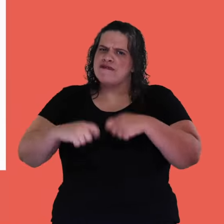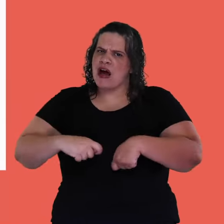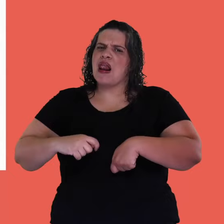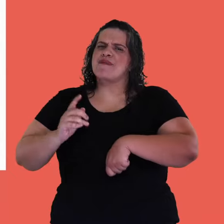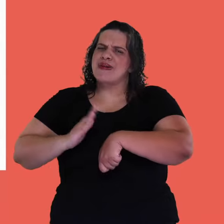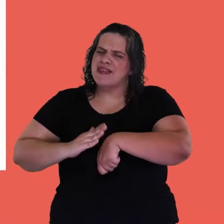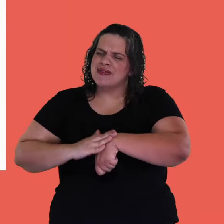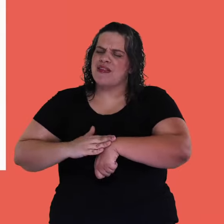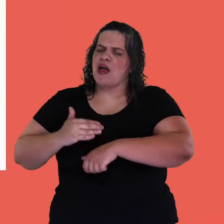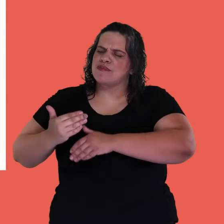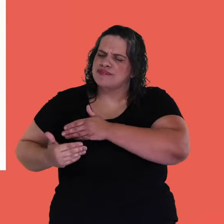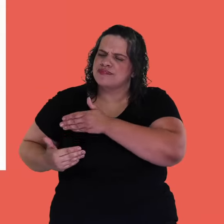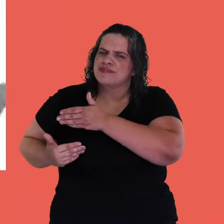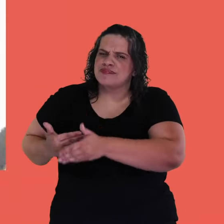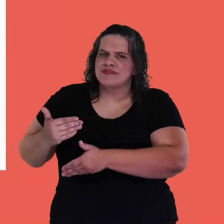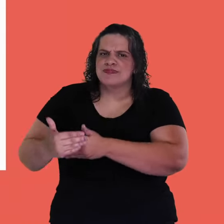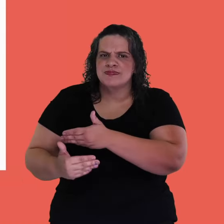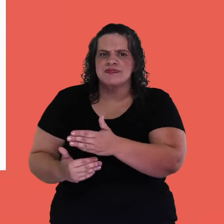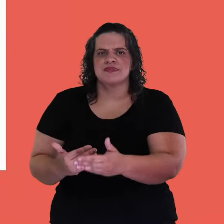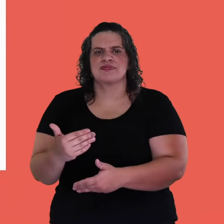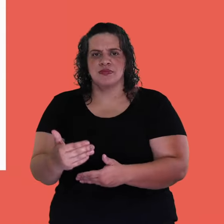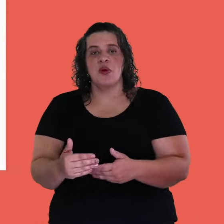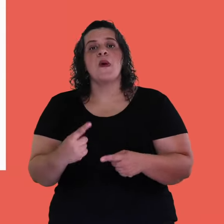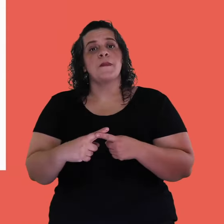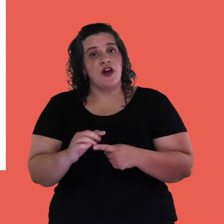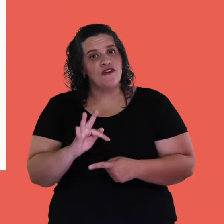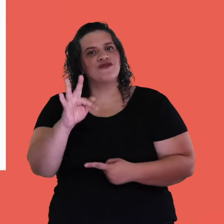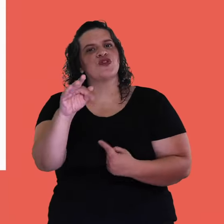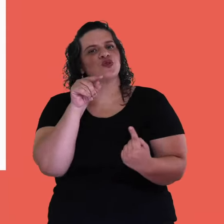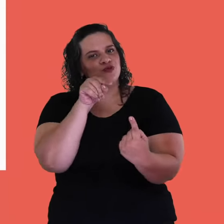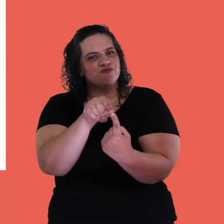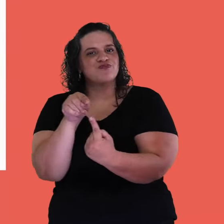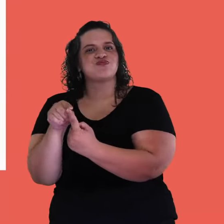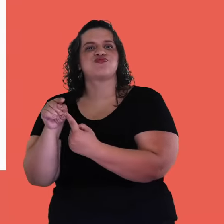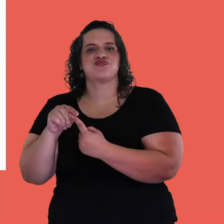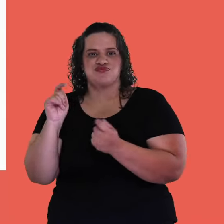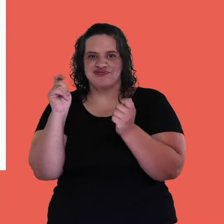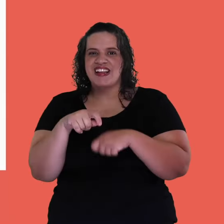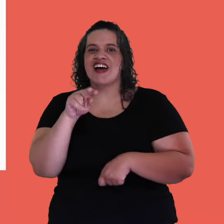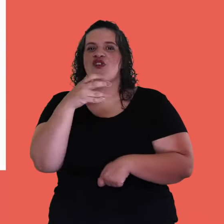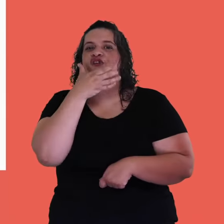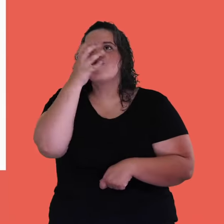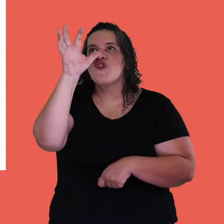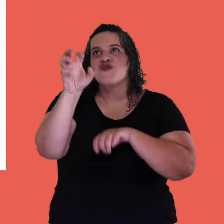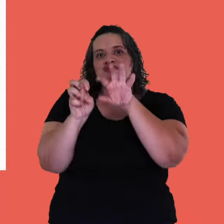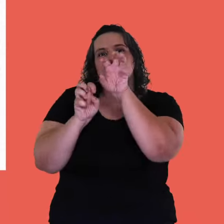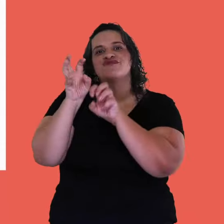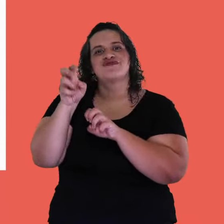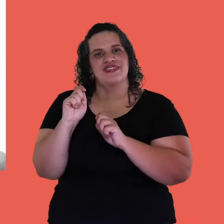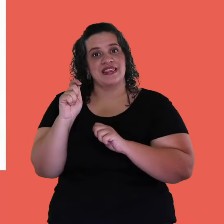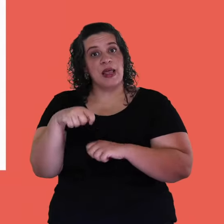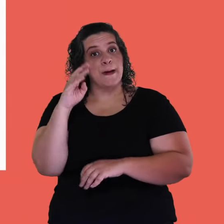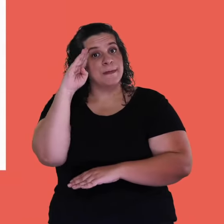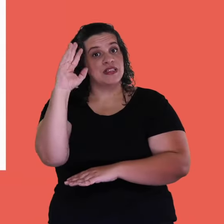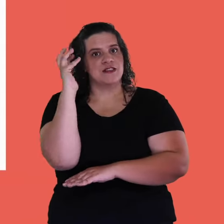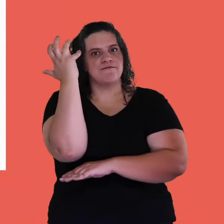esse tempo vale a pena, que a gente sim colhe esses frutos, que a gente planta assim essa árvore